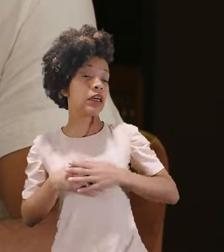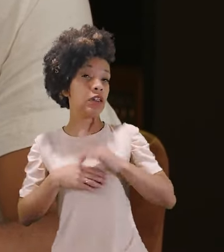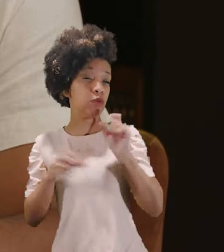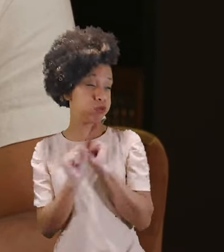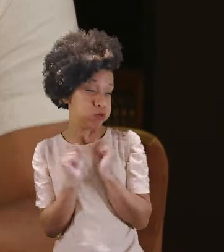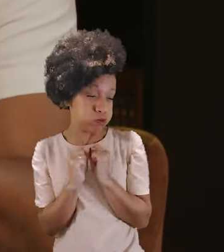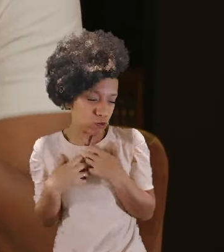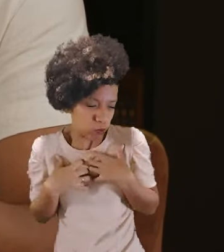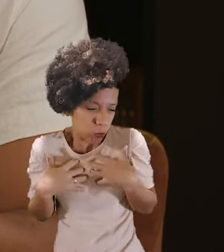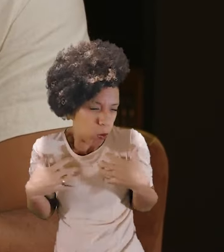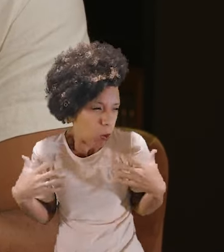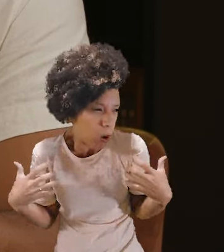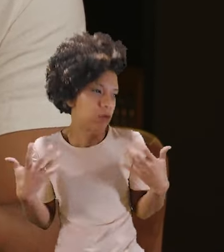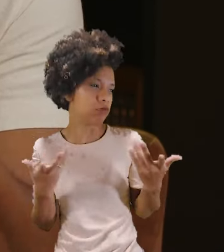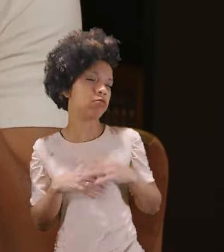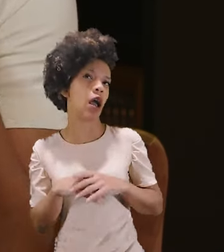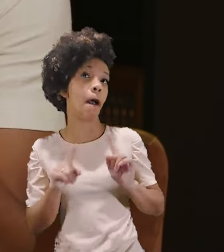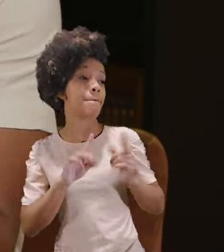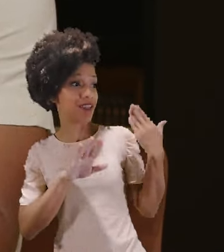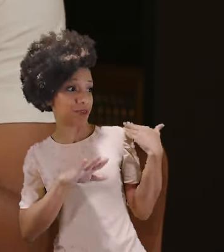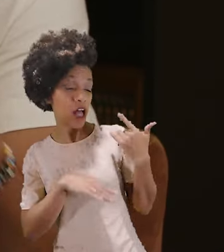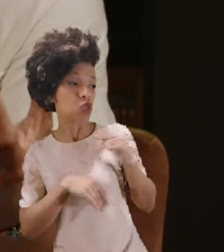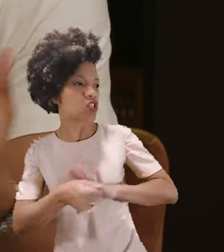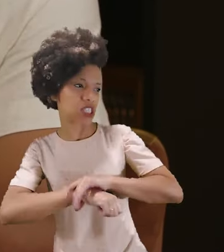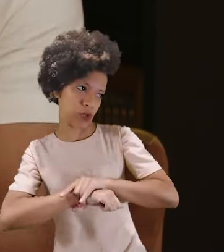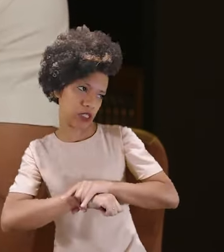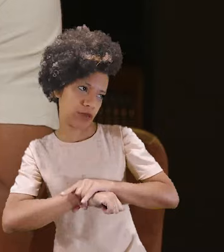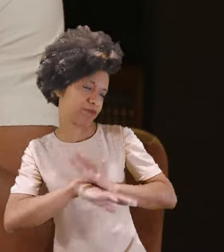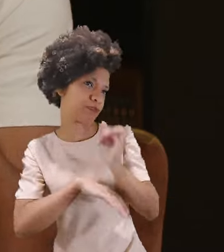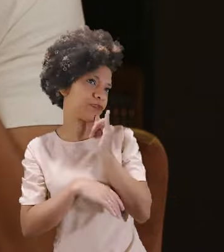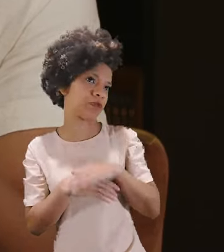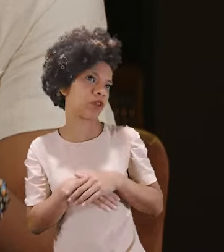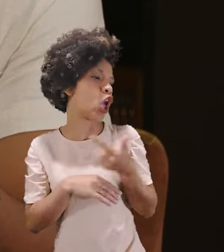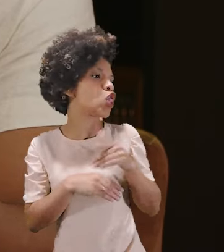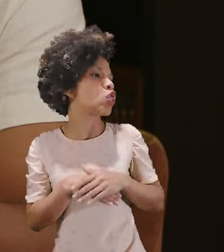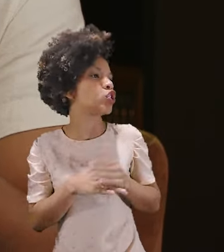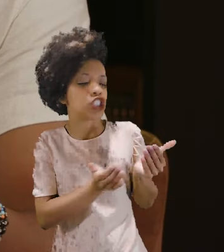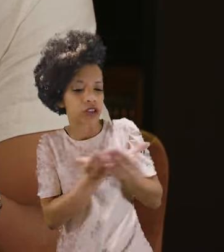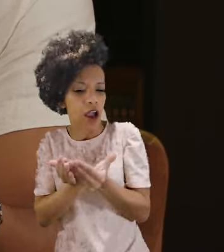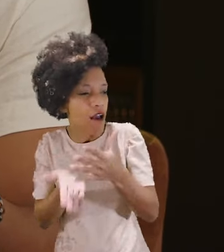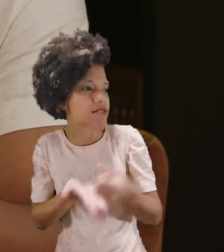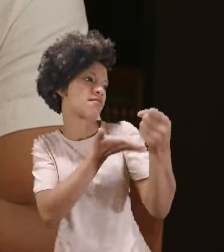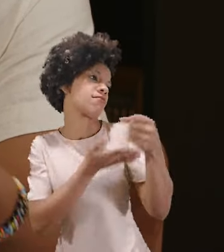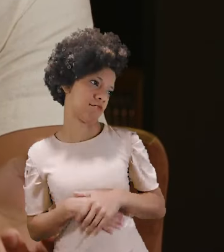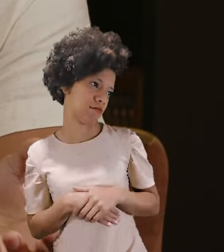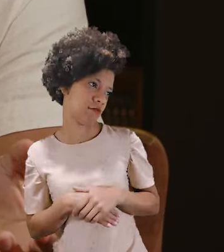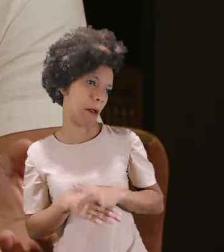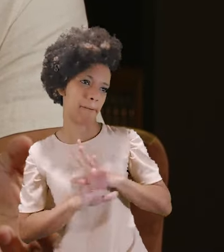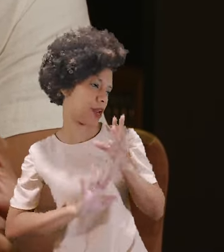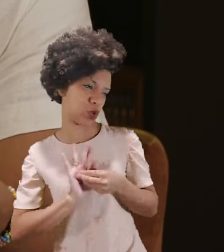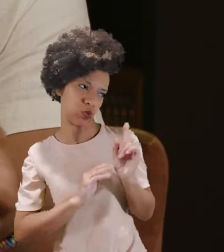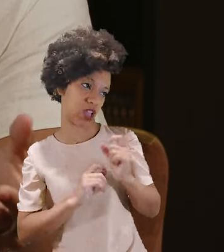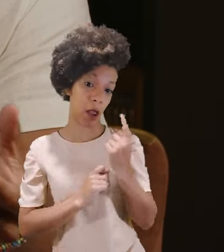o principal problema era que naquela época não tinha uma questão de segurança então você não tinha embarcação de Sobrevivência para todos os tripulantes em